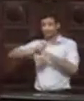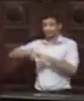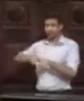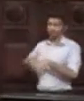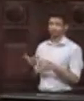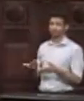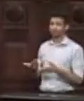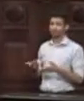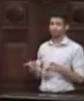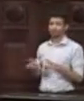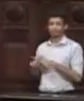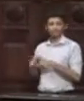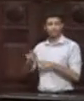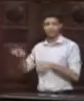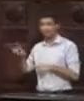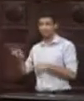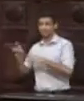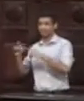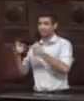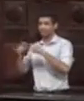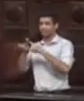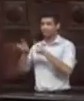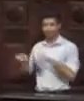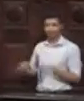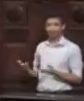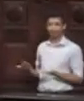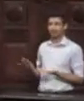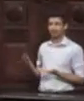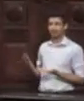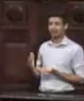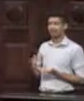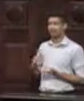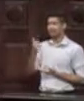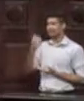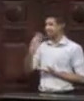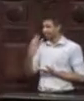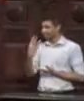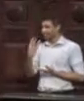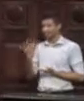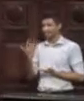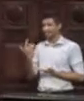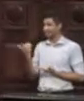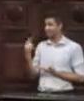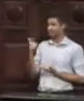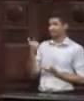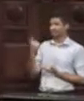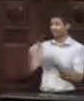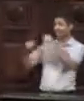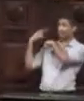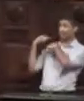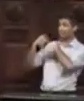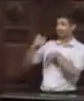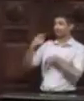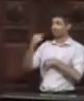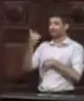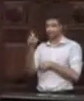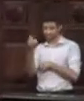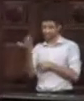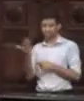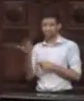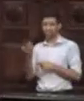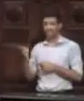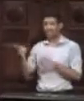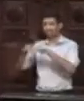o servidor que ainda não recebeu o 16º salário 2016, o